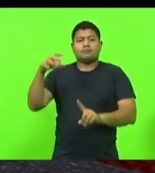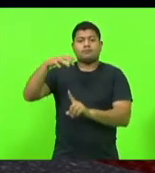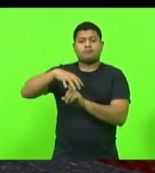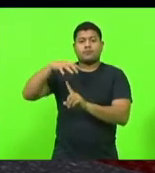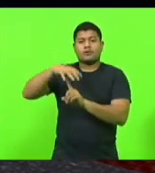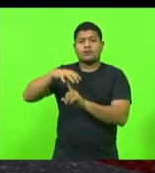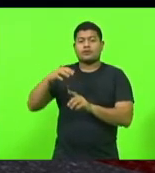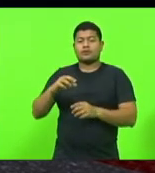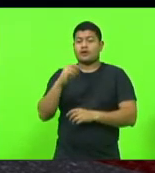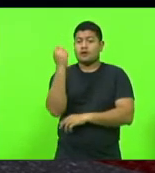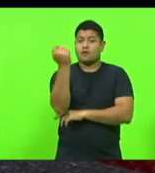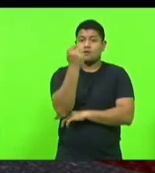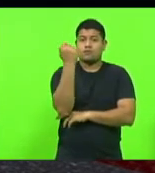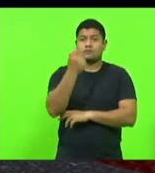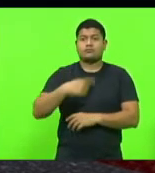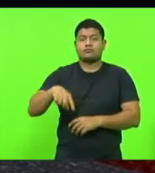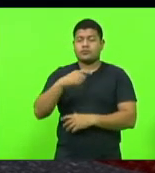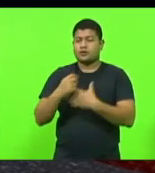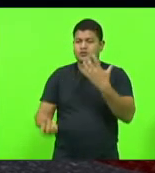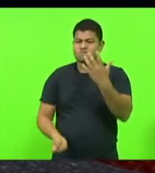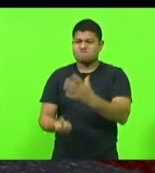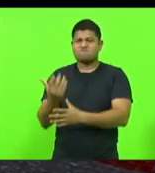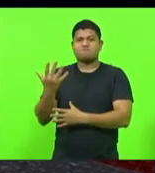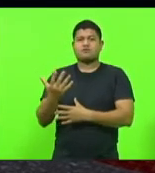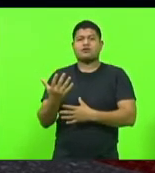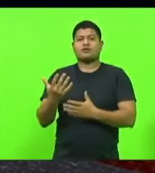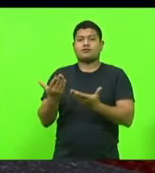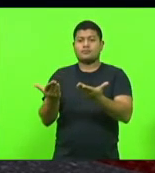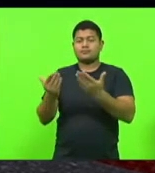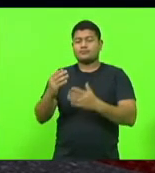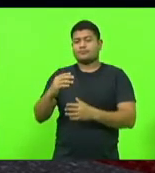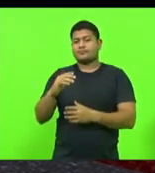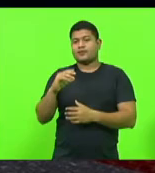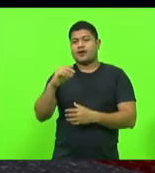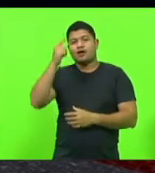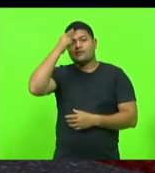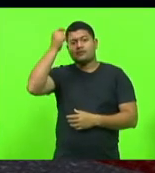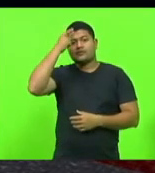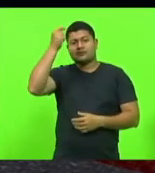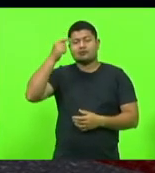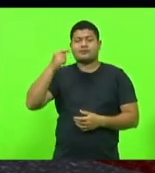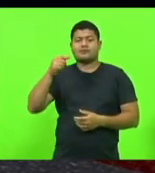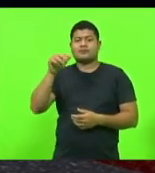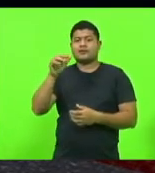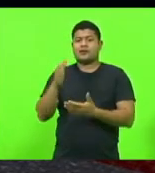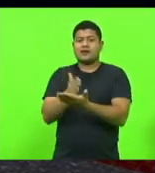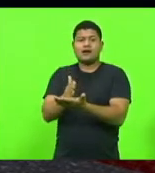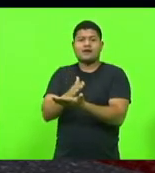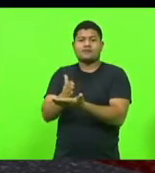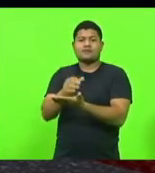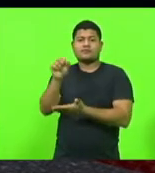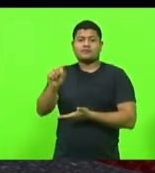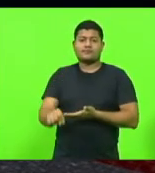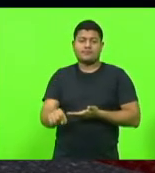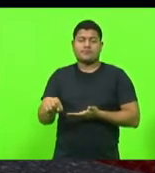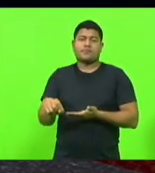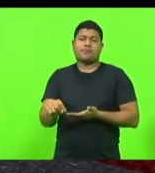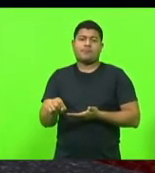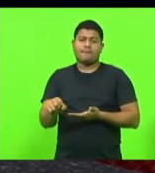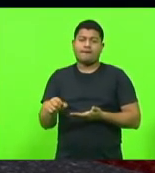e realizamos esse sonho de ter a Universidade da Fronteira Sul, e cuja reitoria em